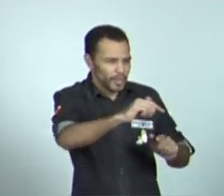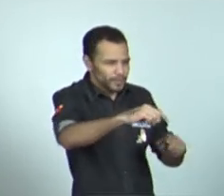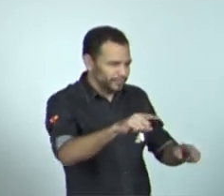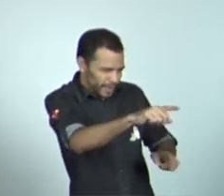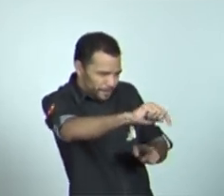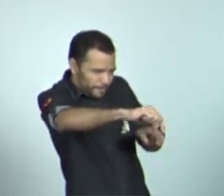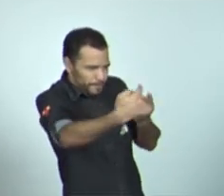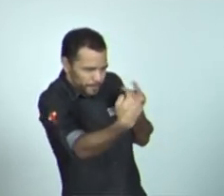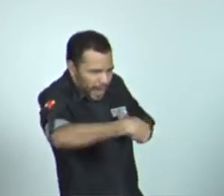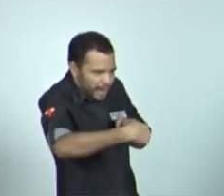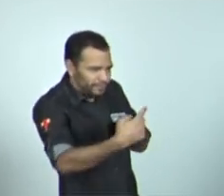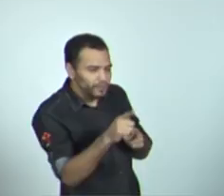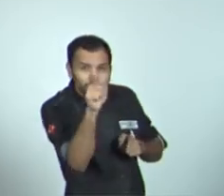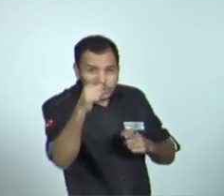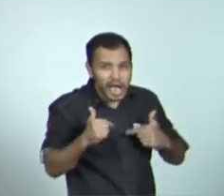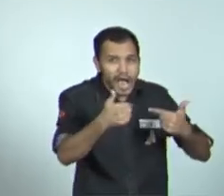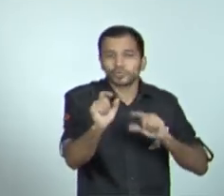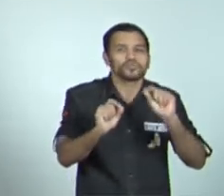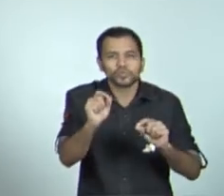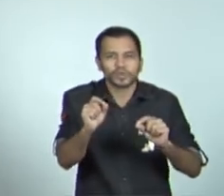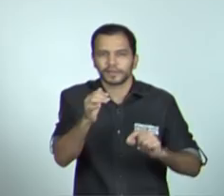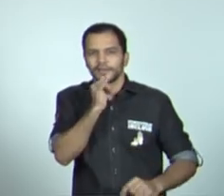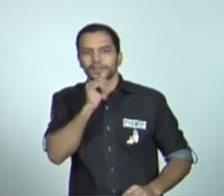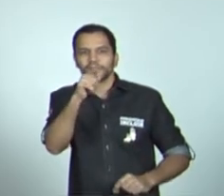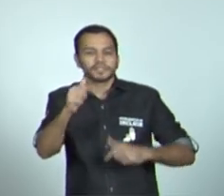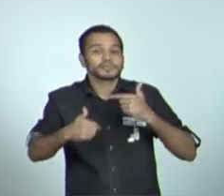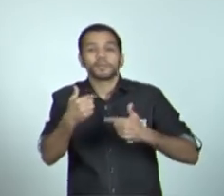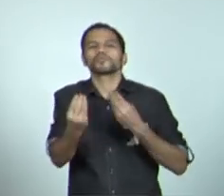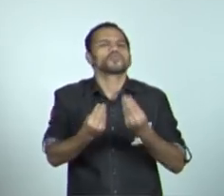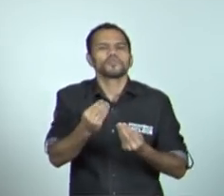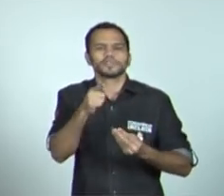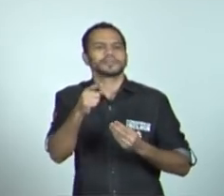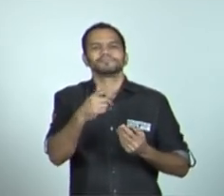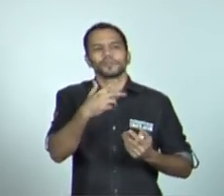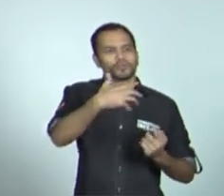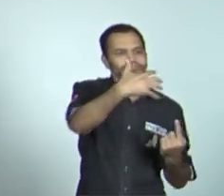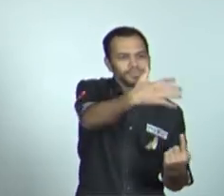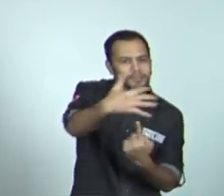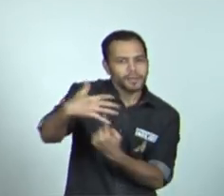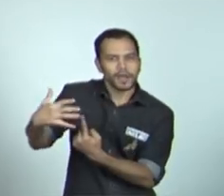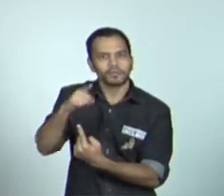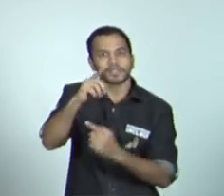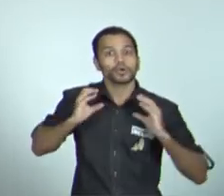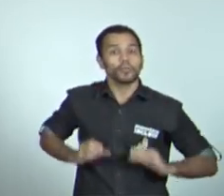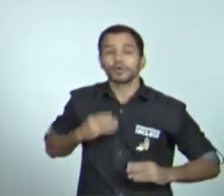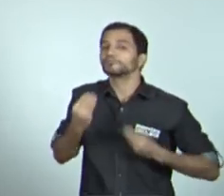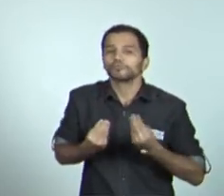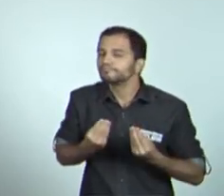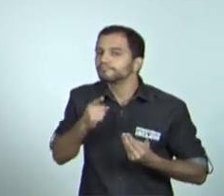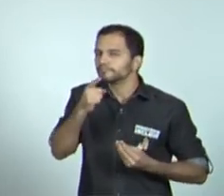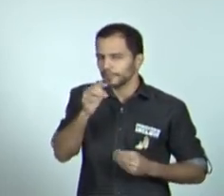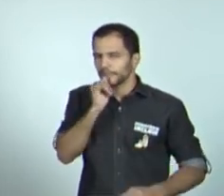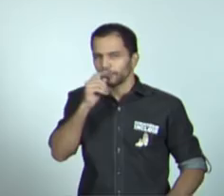conectados à você que trabalham a forma como você vai reagir o mundo a forma como você vai se comportar você tem